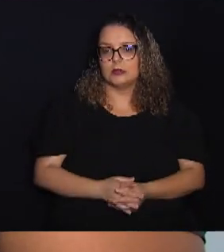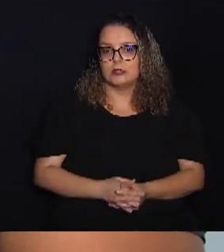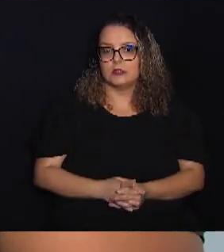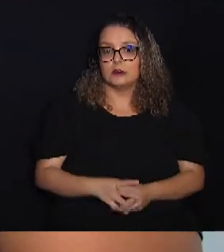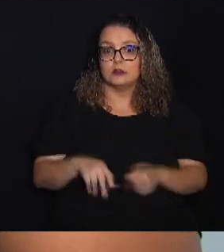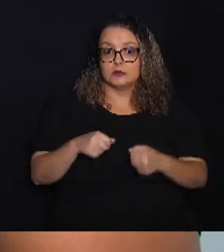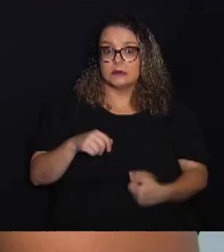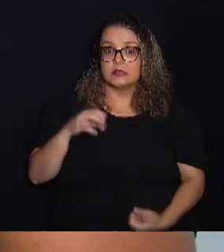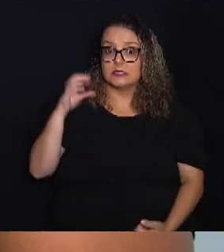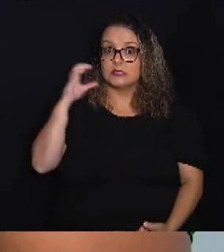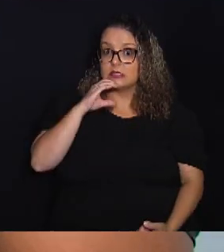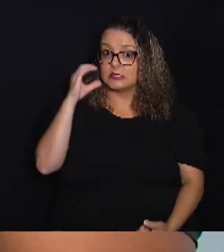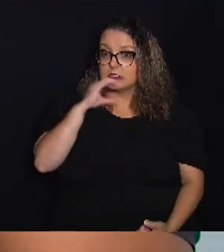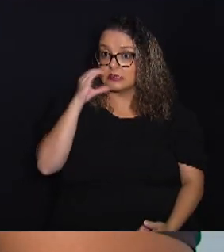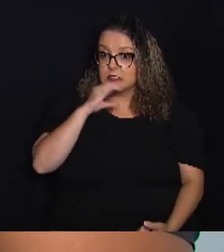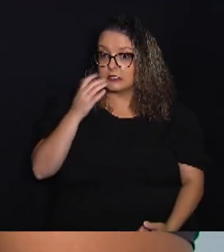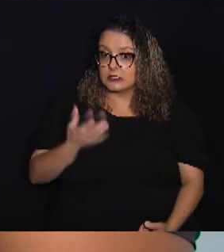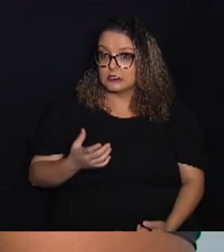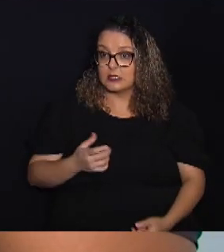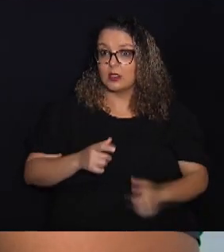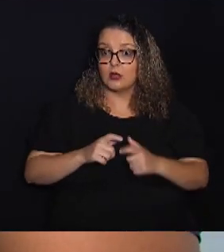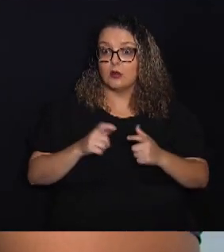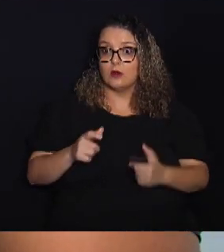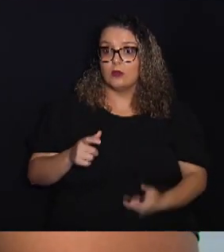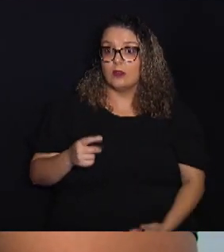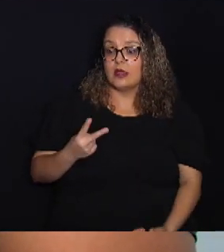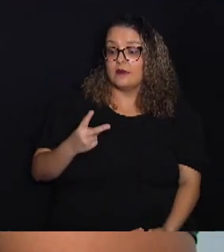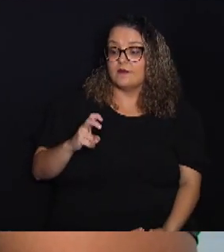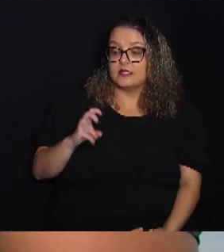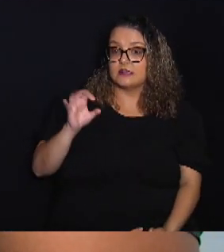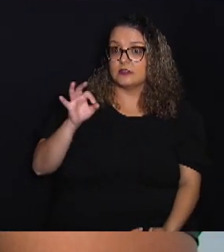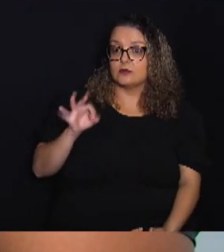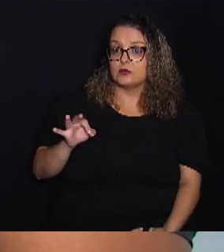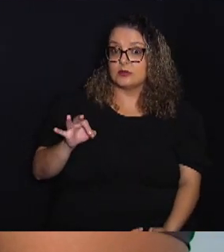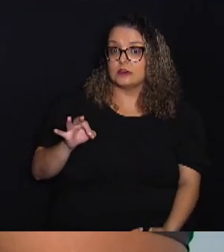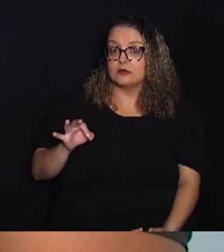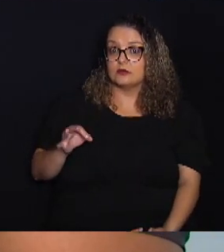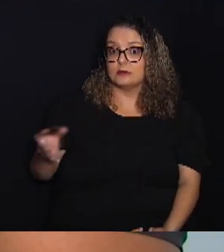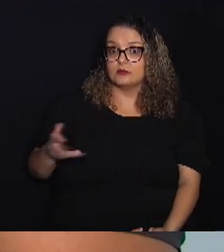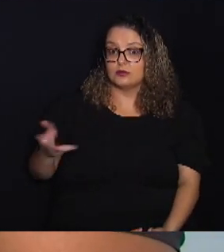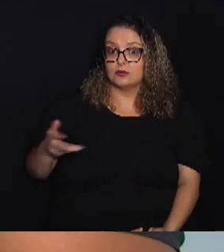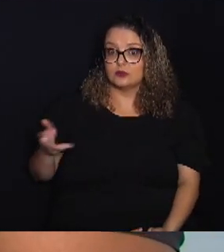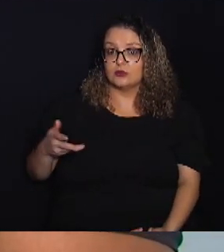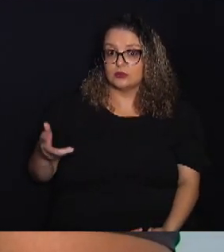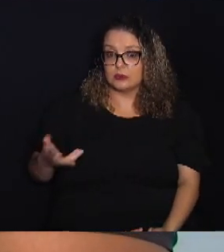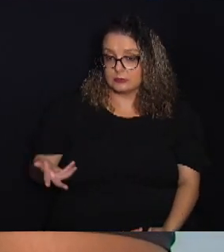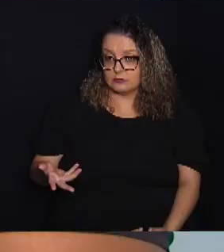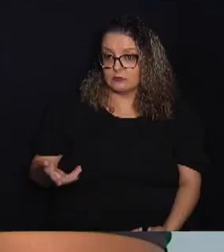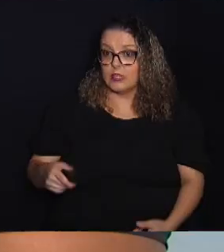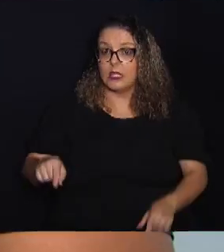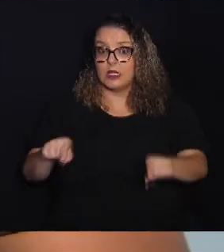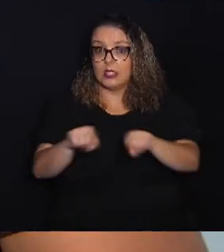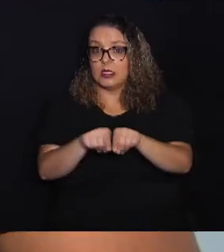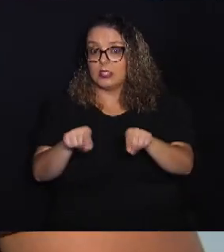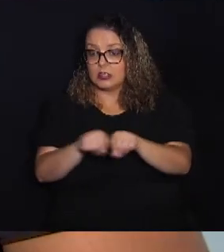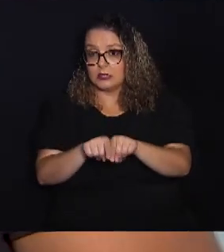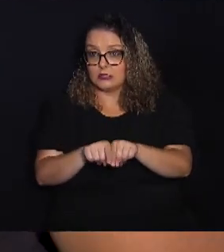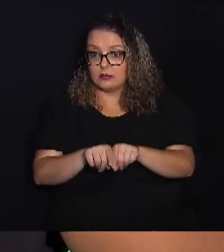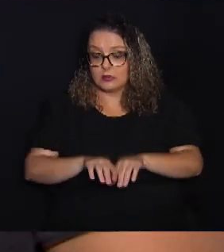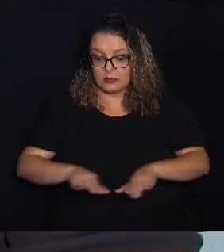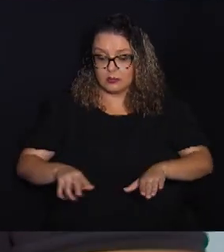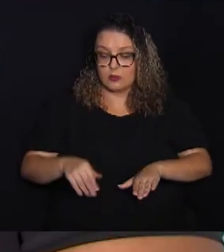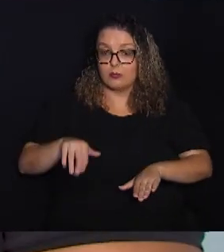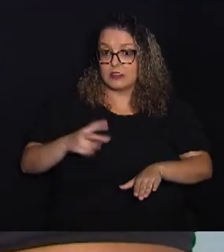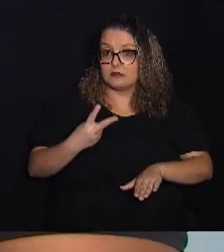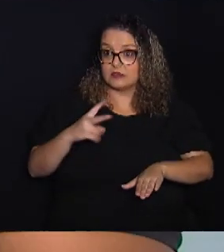ela. E ela precisa ser aquecida. Então ela vai aumentar mais ou menos 25% da sua velocidade. E ela